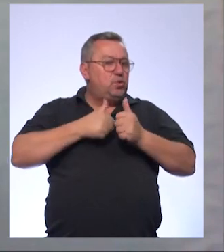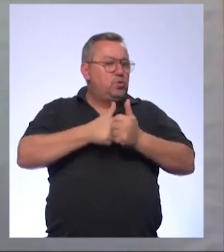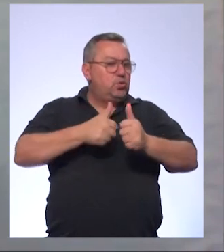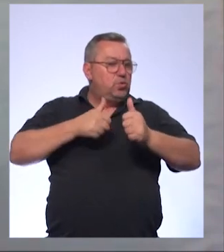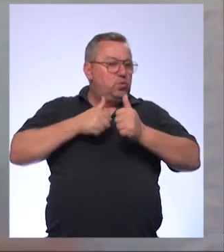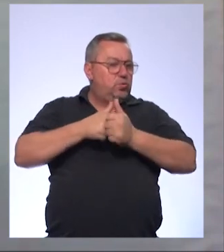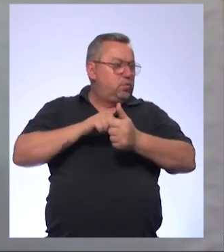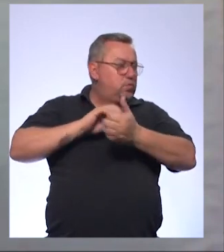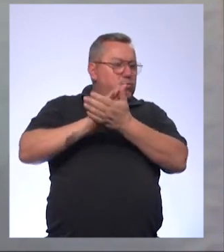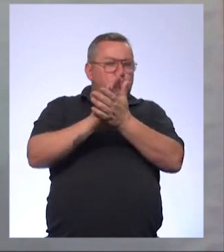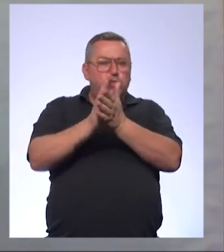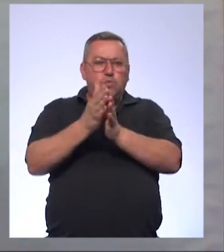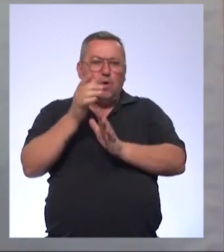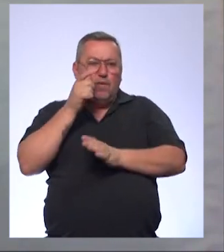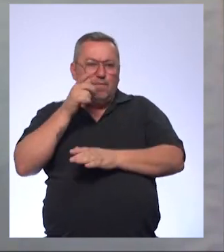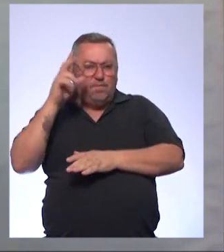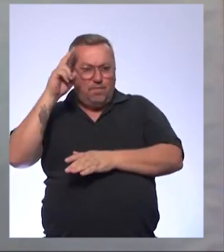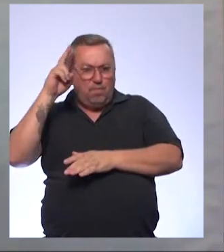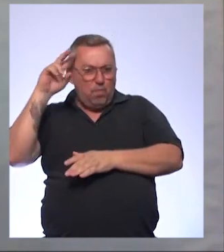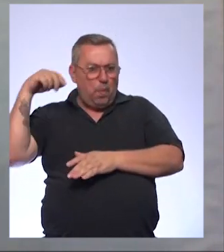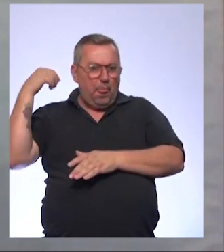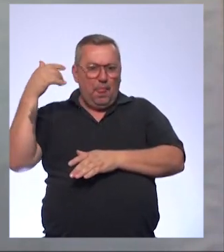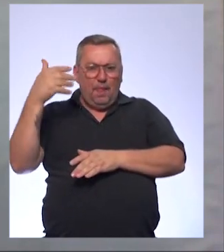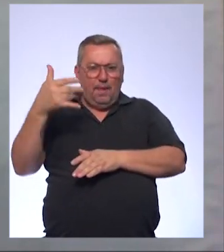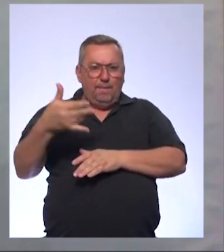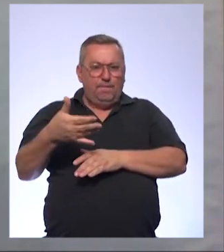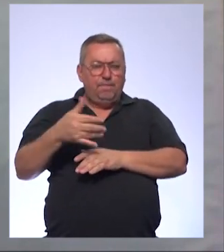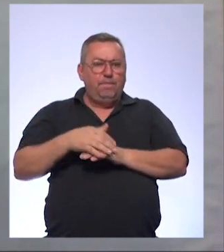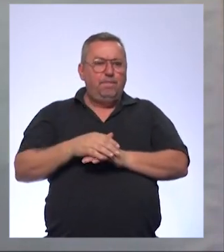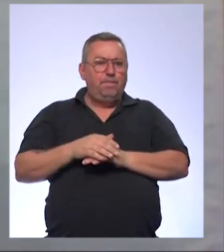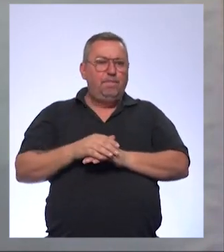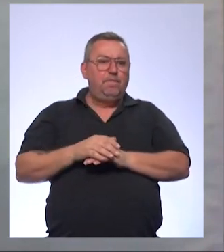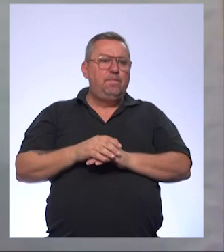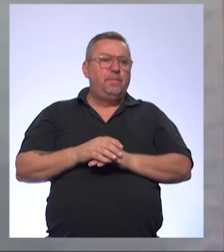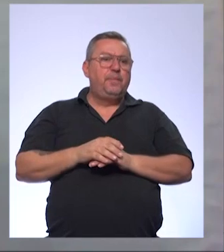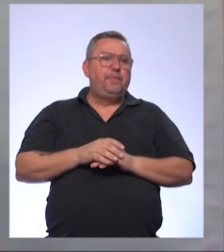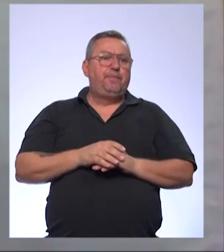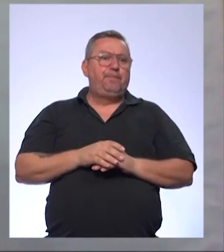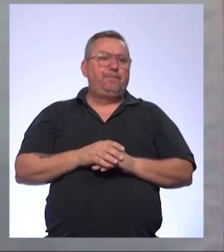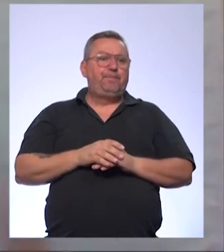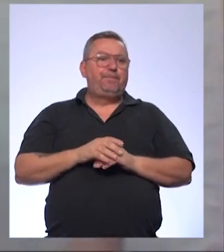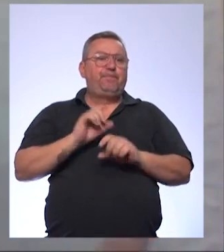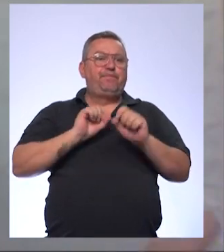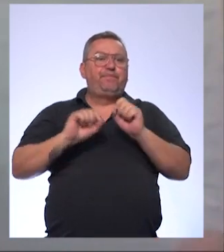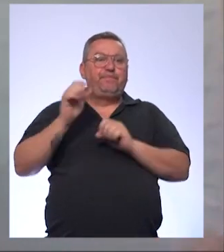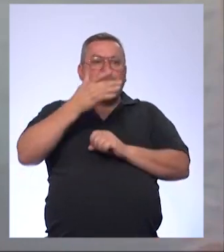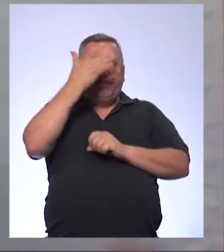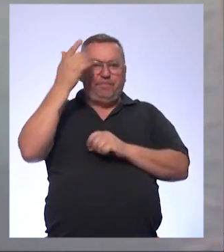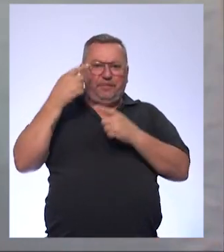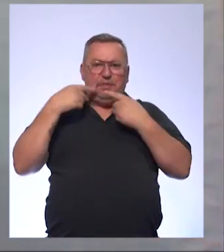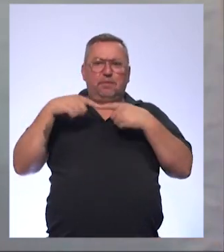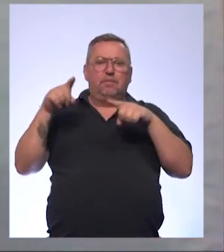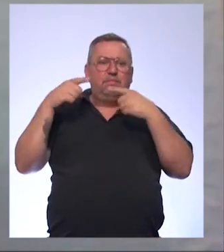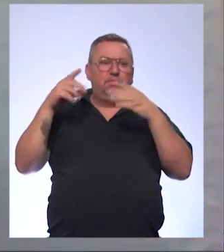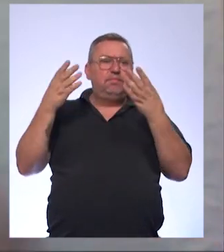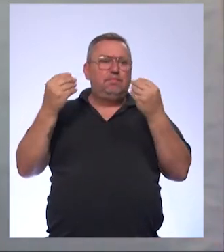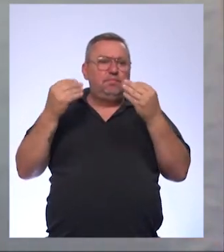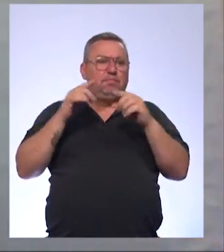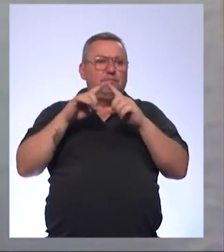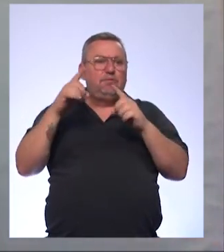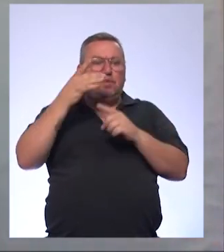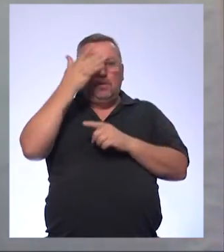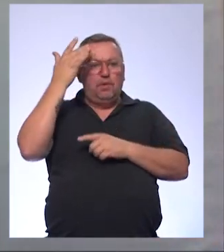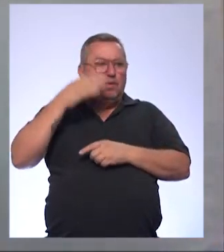aí ao longo da história. Só que, como nem tudo são flores, né? As pessoas reclamam bastante. As